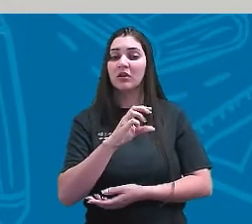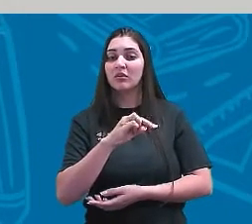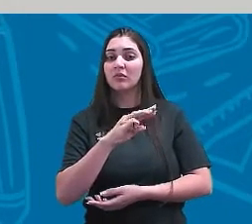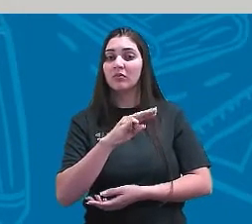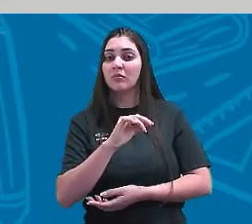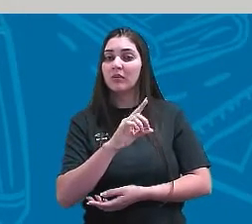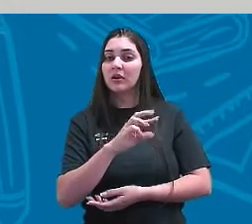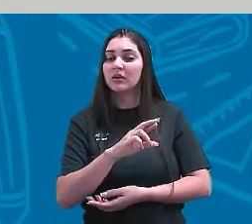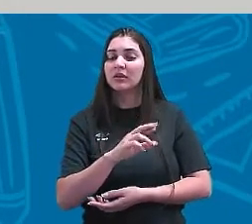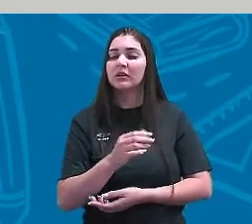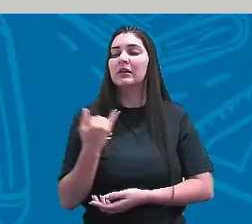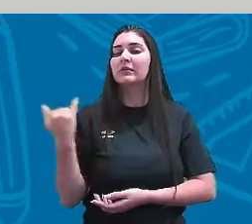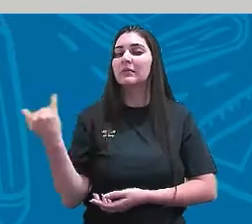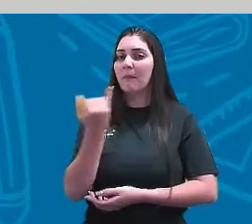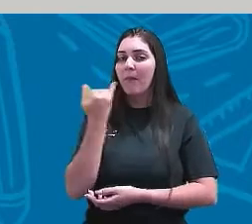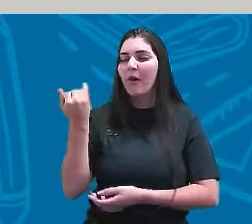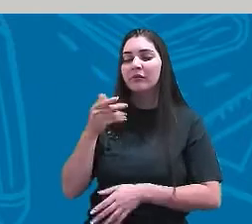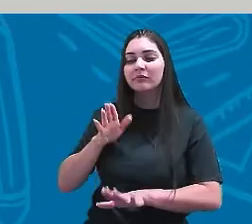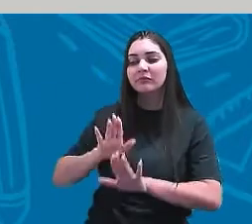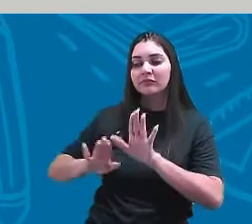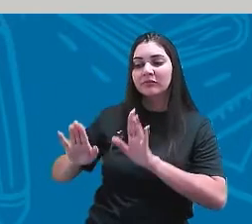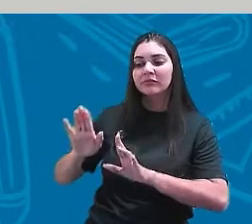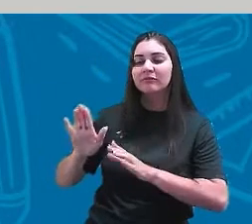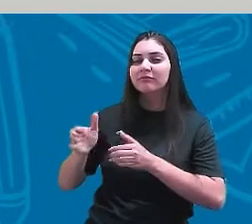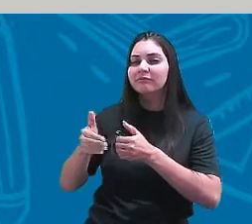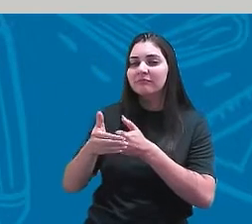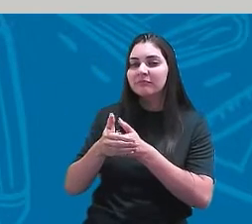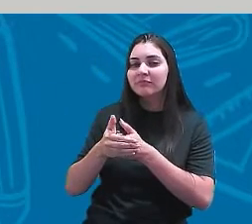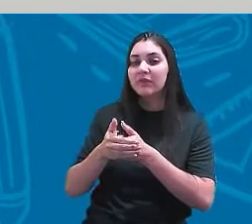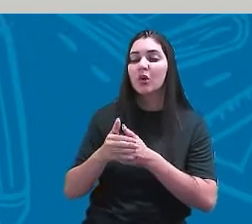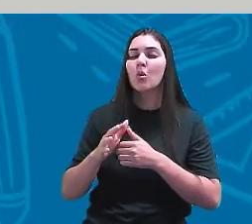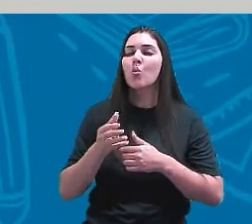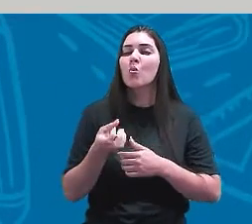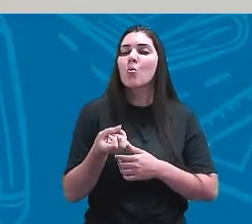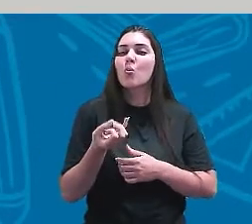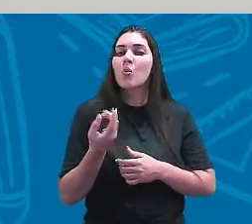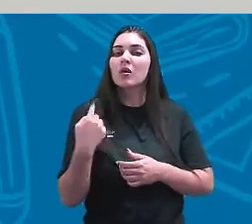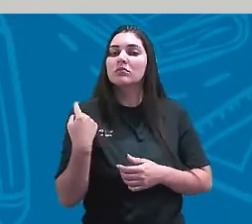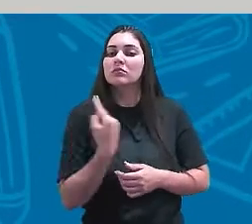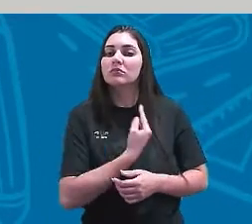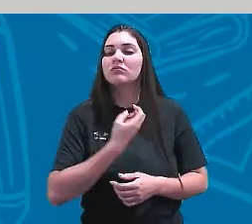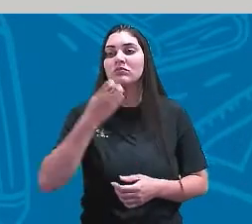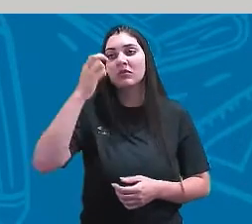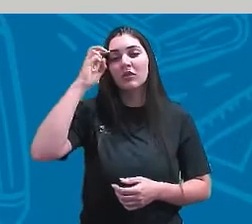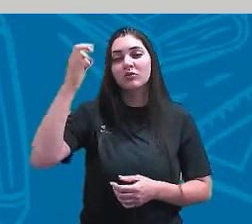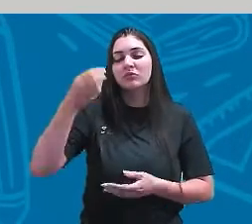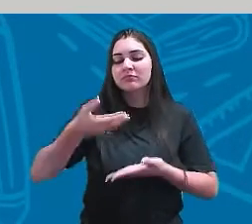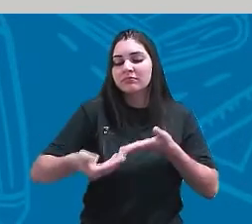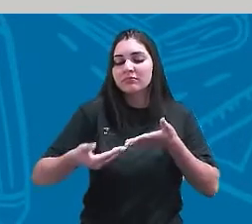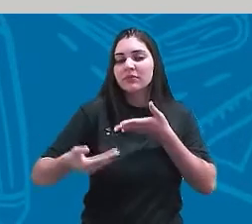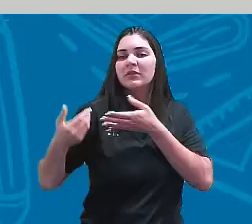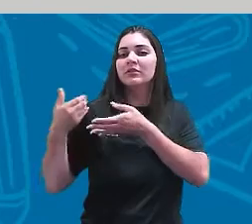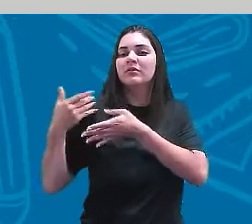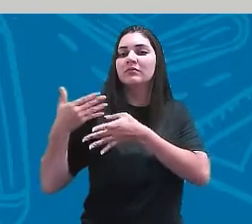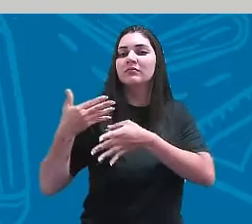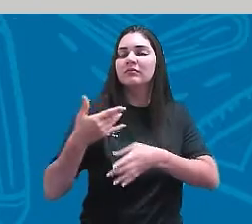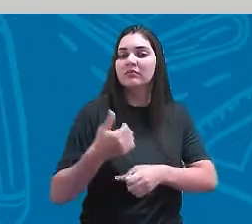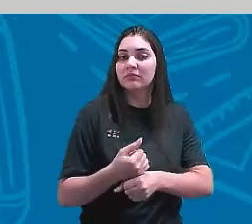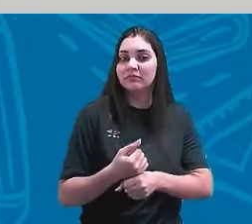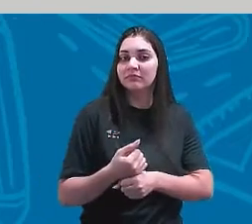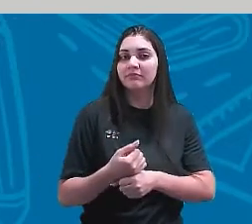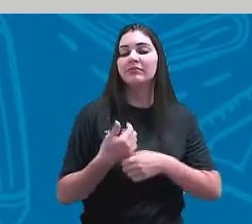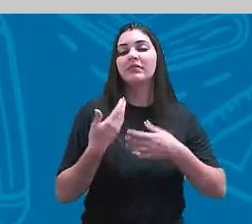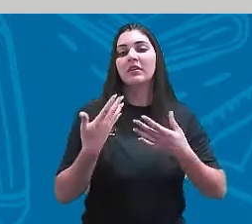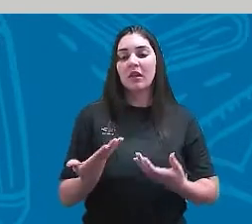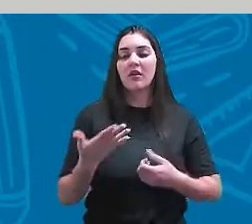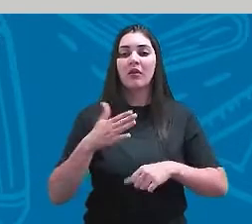a gente preservar. Veja se a gente não preservar, quanto nossa cultura não será perdida ao longo do tempo. Então, esse é